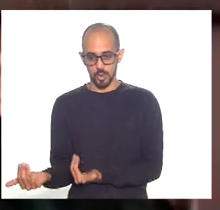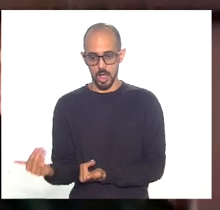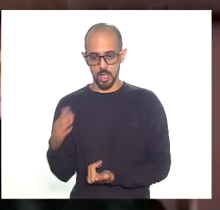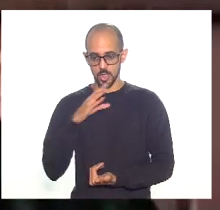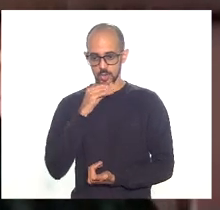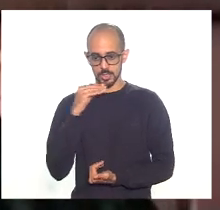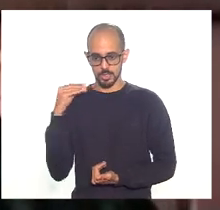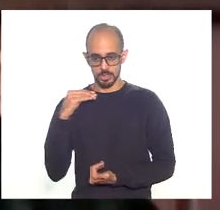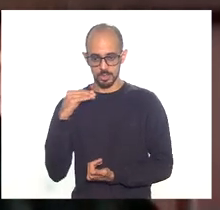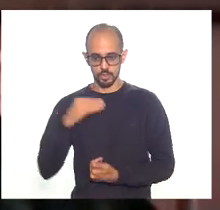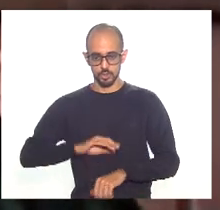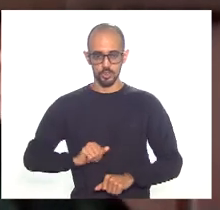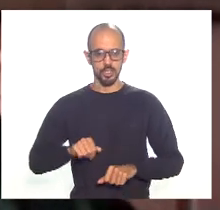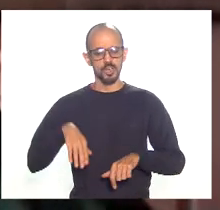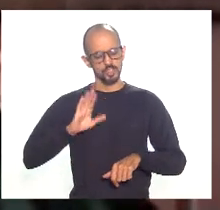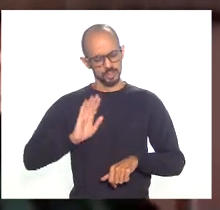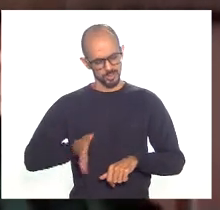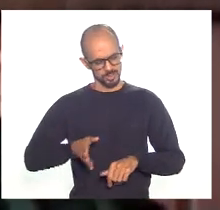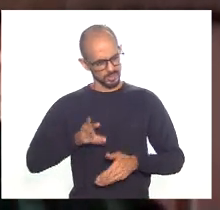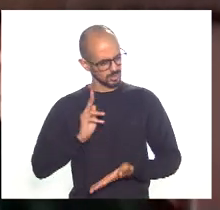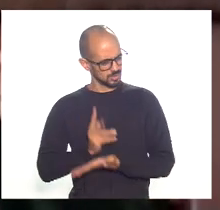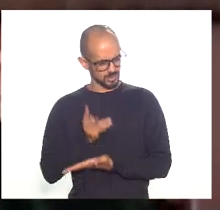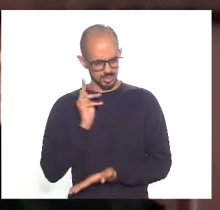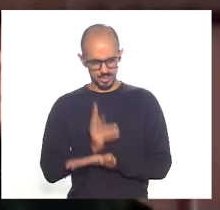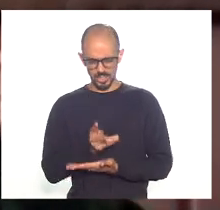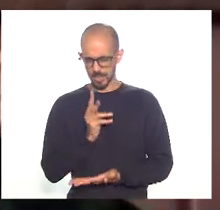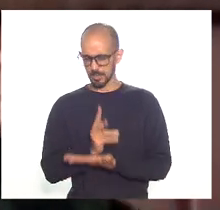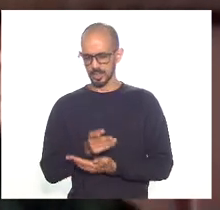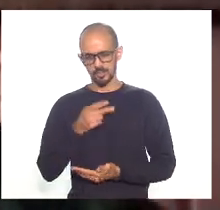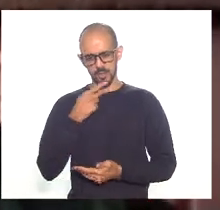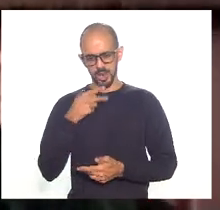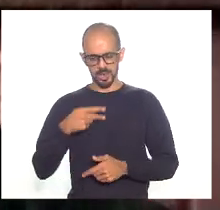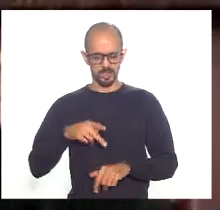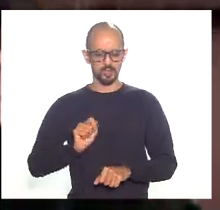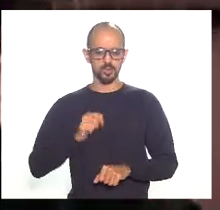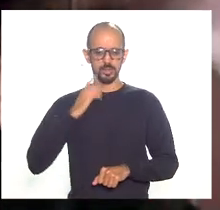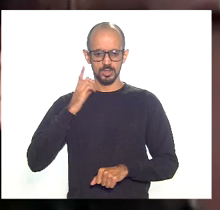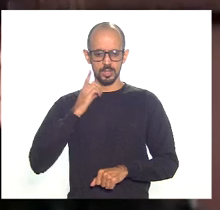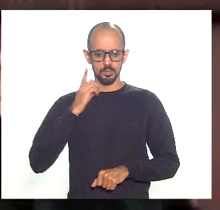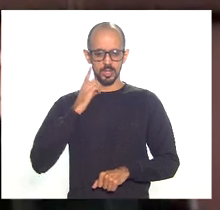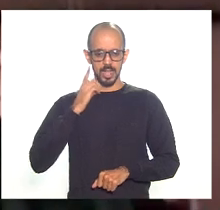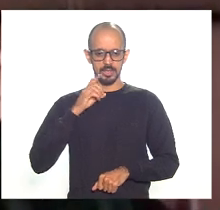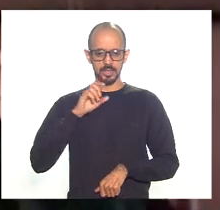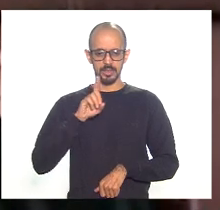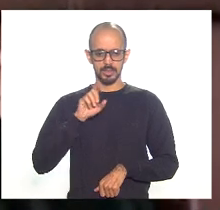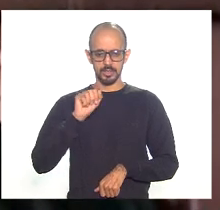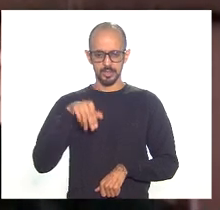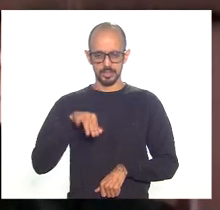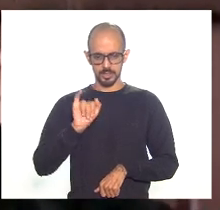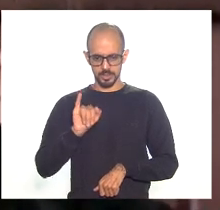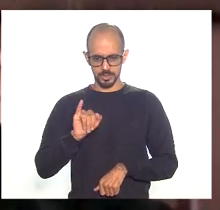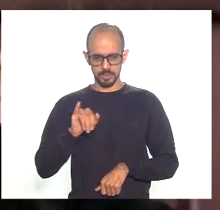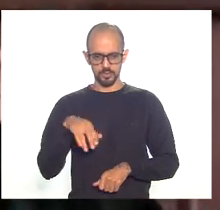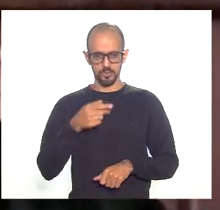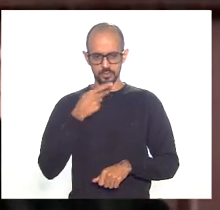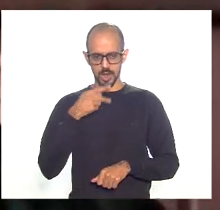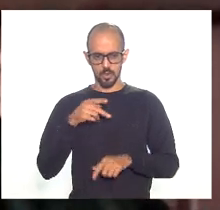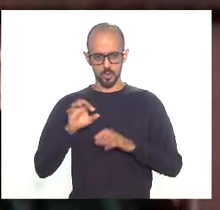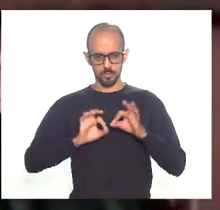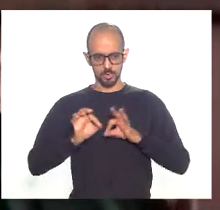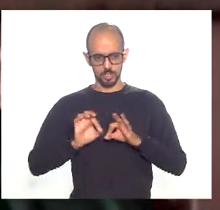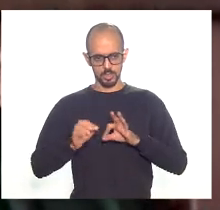muito sobre a infância e adolescência nesses últimos períodos. Deputada Dani acabou de discutir nos projetos, projeto